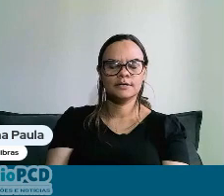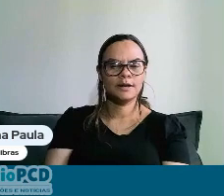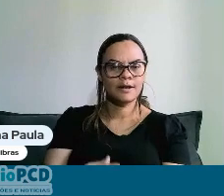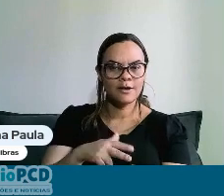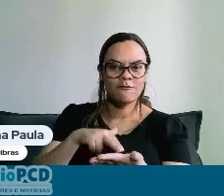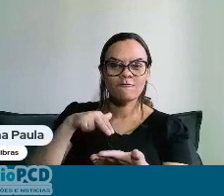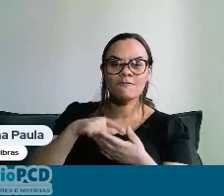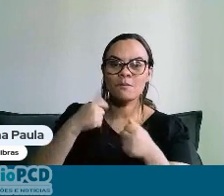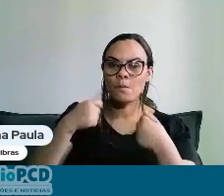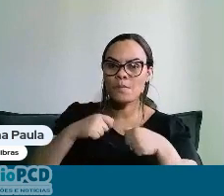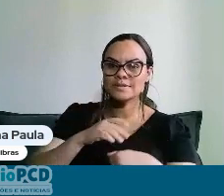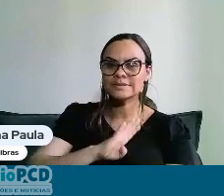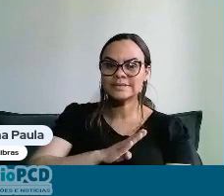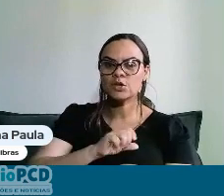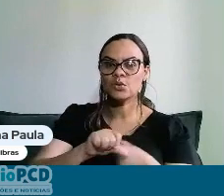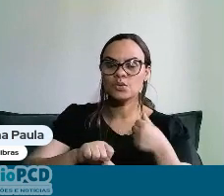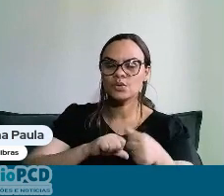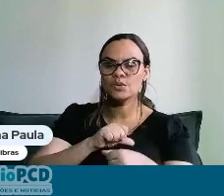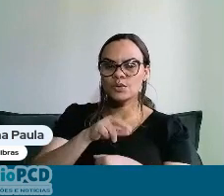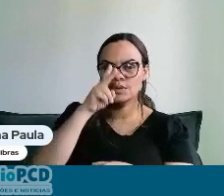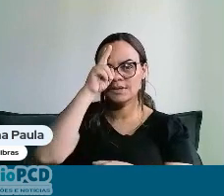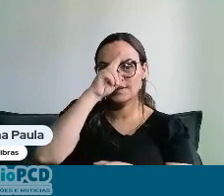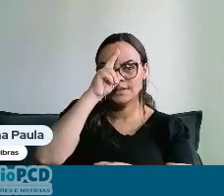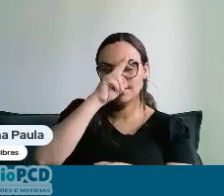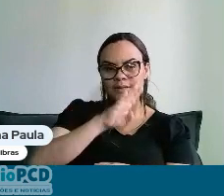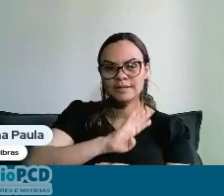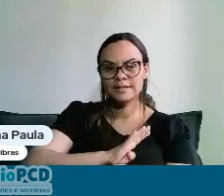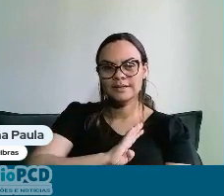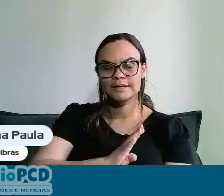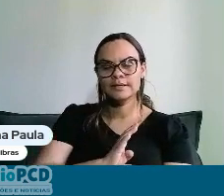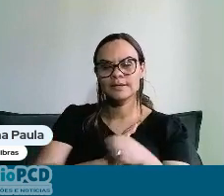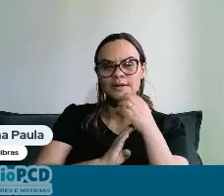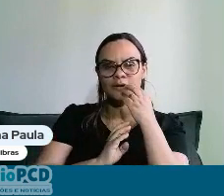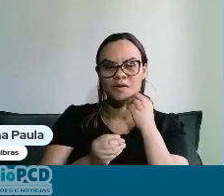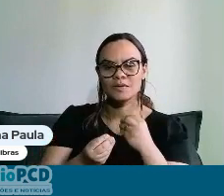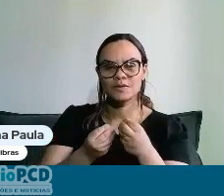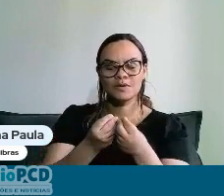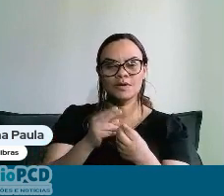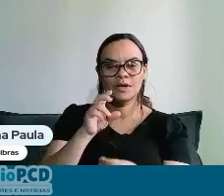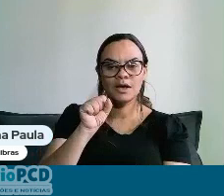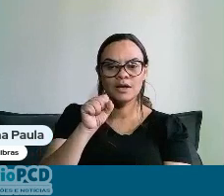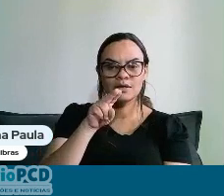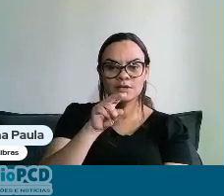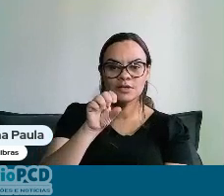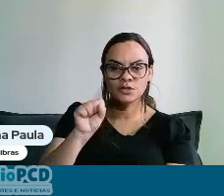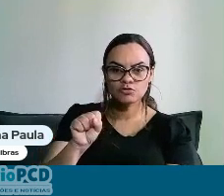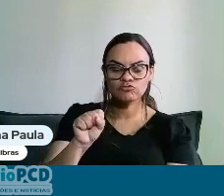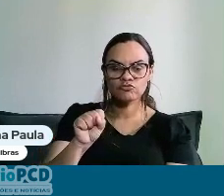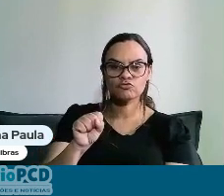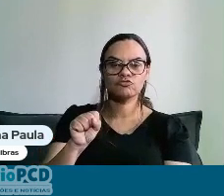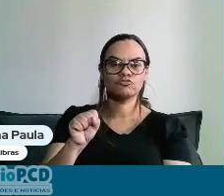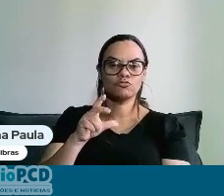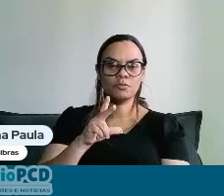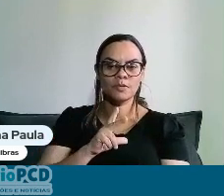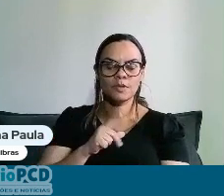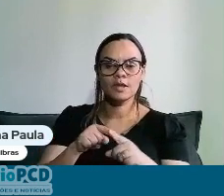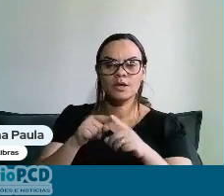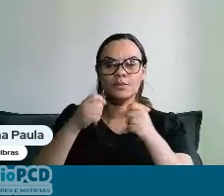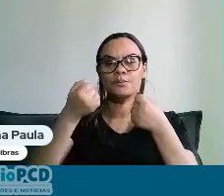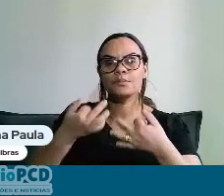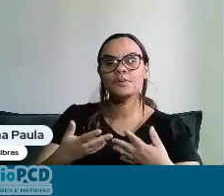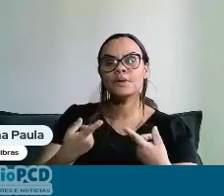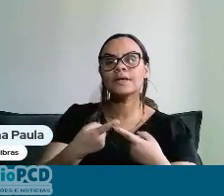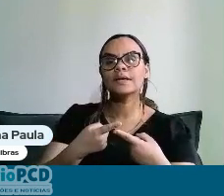a necessidade de transplante cardíaco, e lembrar que o transplante cardíaco ele é ofertado pelo SUS exclusivamente, e existe uma explicação para isso, né?